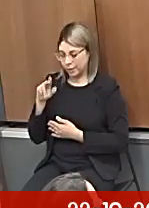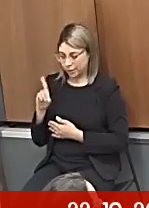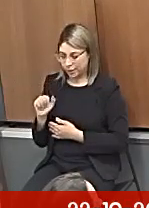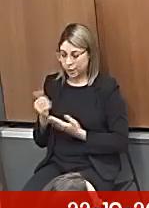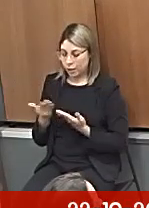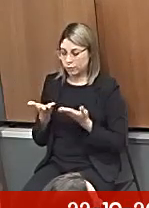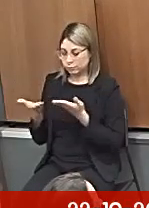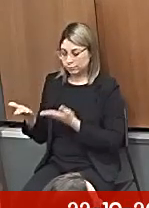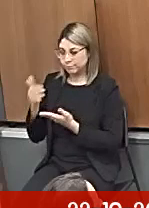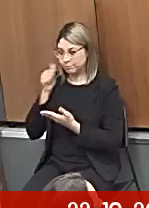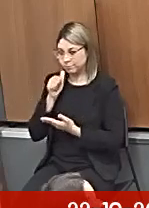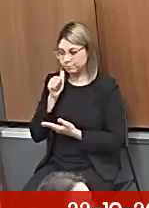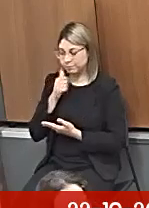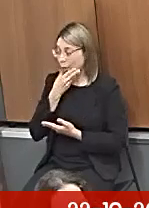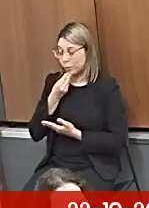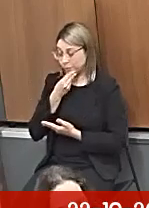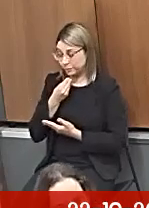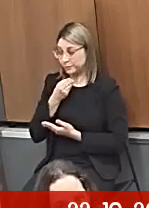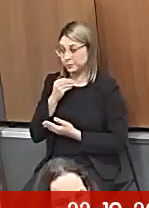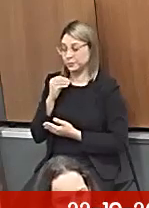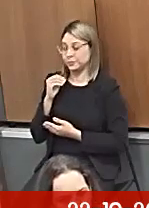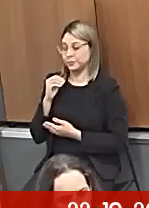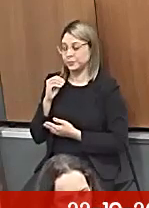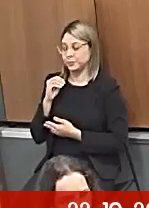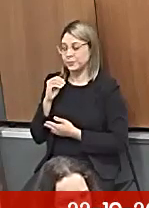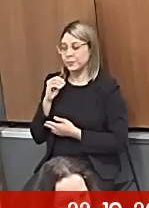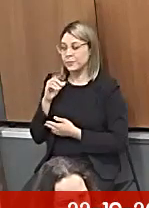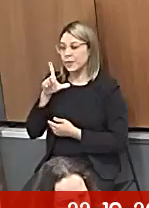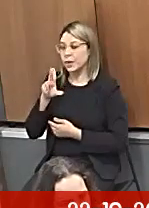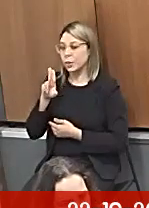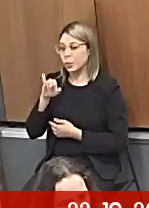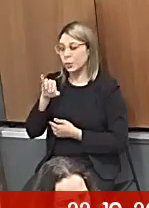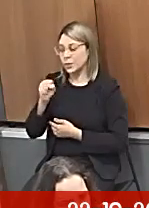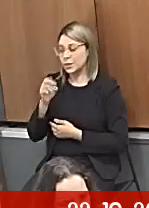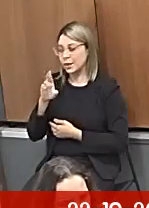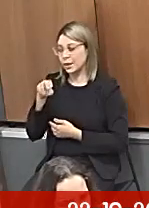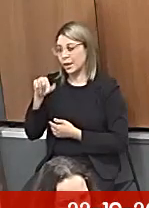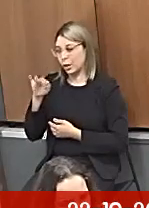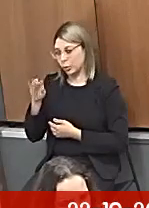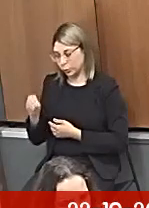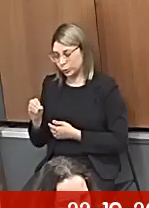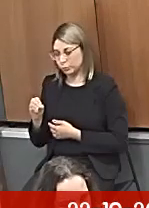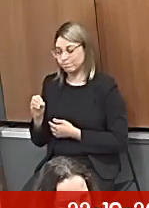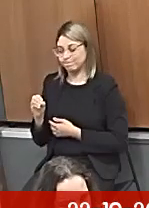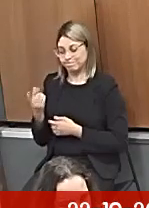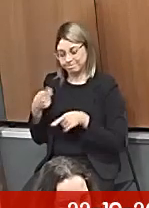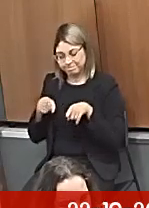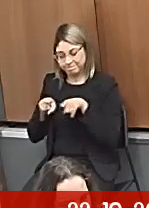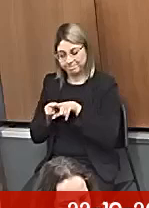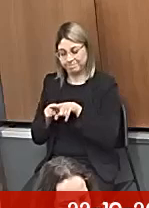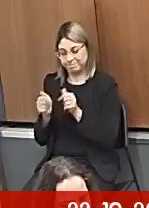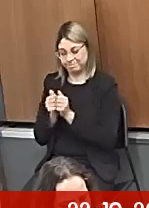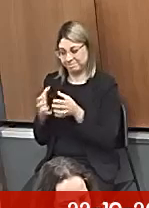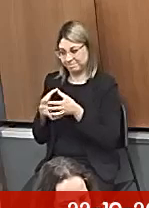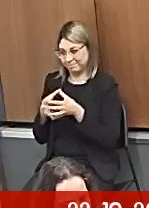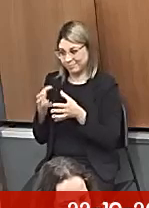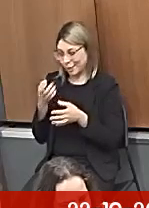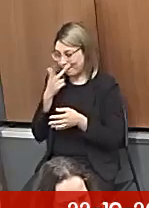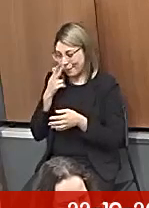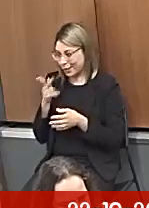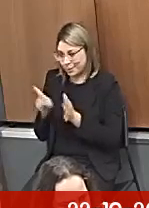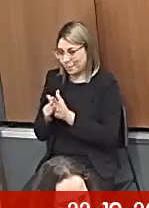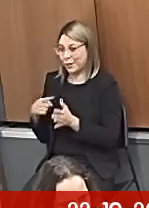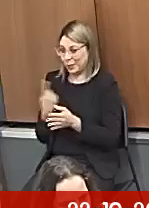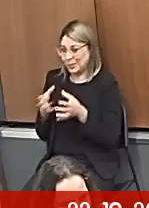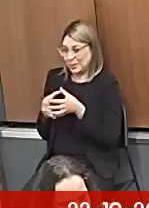Com a palavra, doutor Luiz Renato Braga, grande parceiro dessa comissão, quase membro dessa